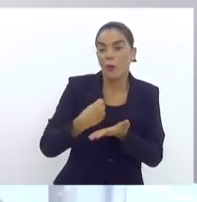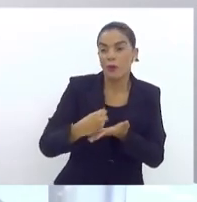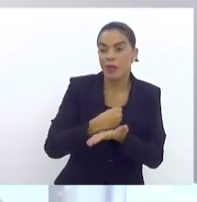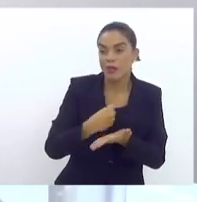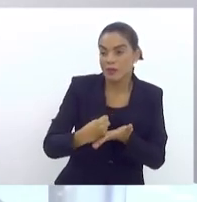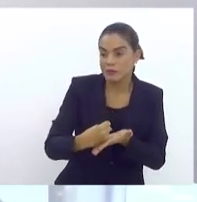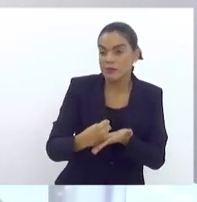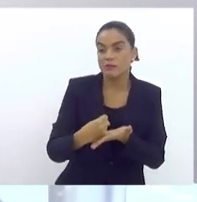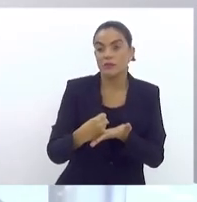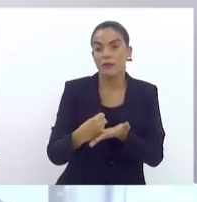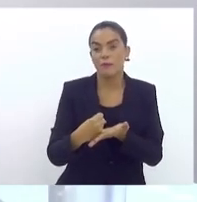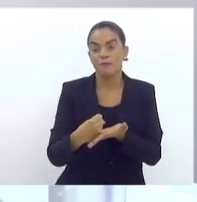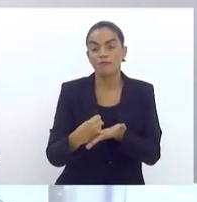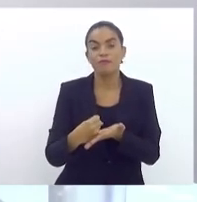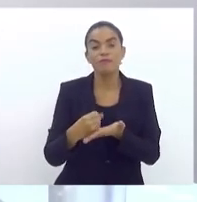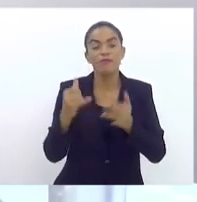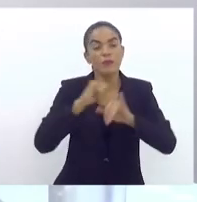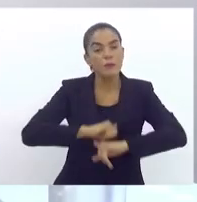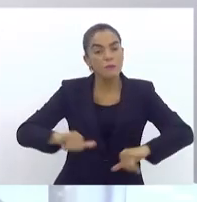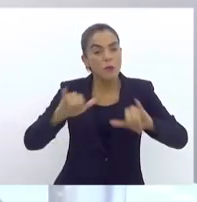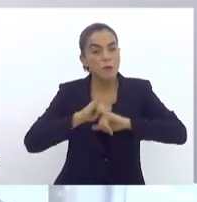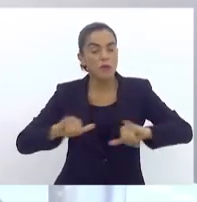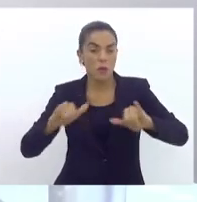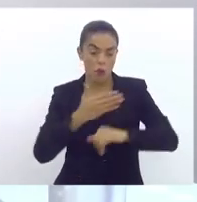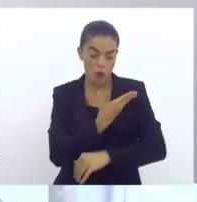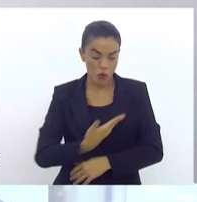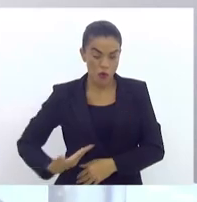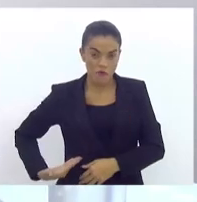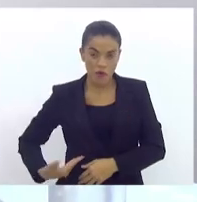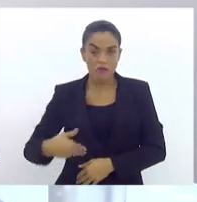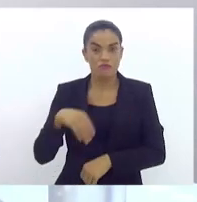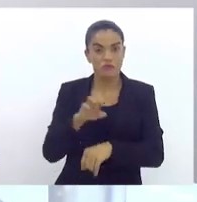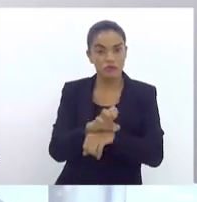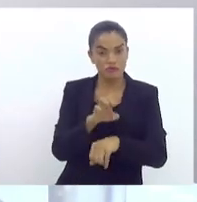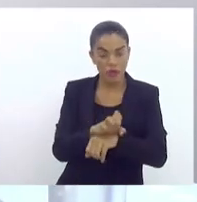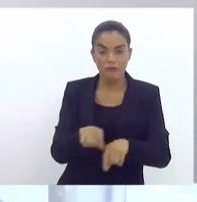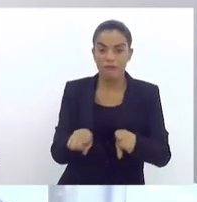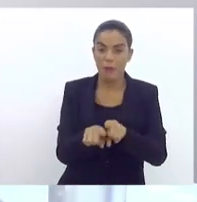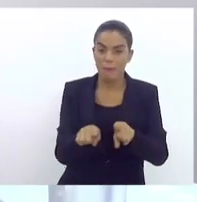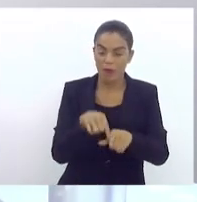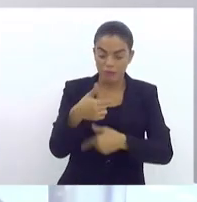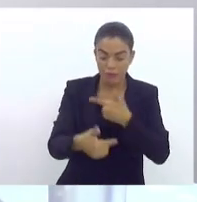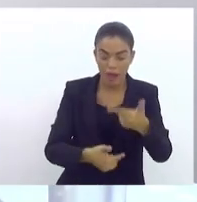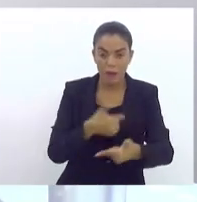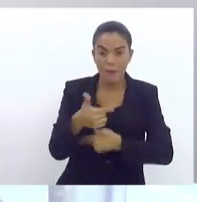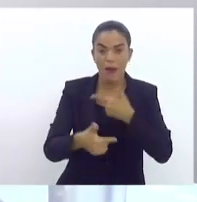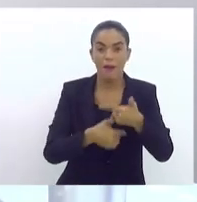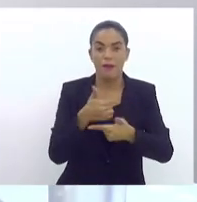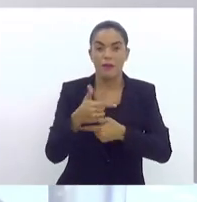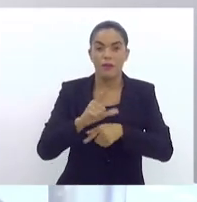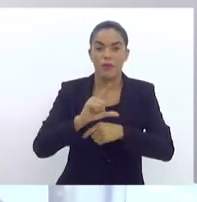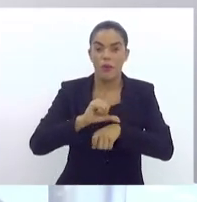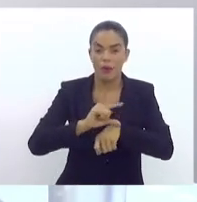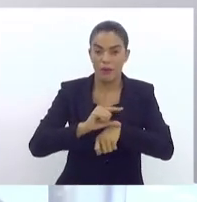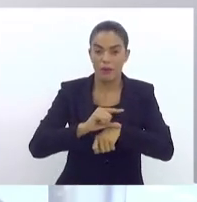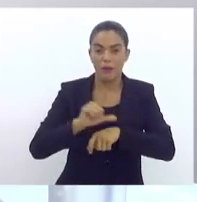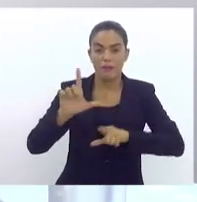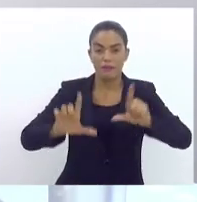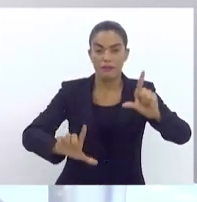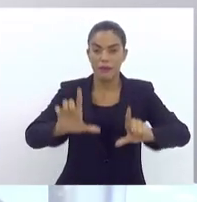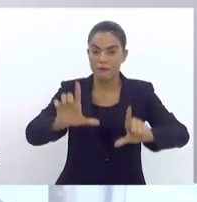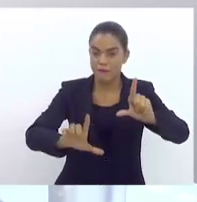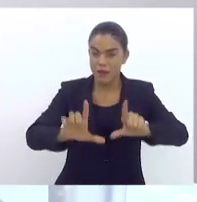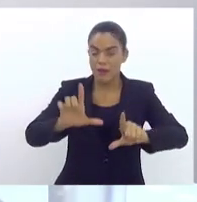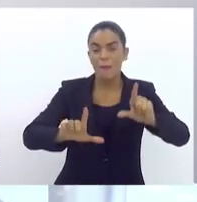é de Publicidade que o Governo do Estado faz que os municípios fazem naqueles horários de TV para divulgação